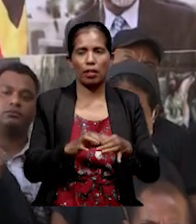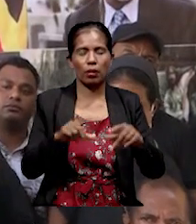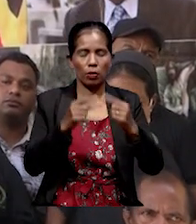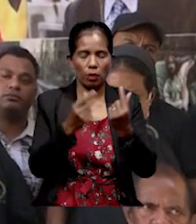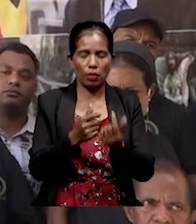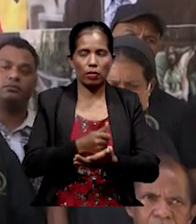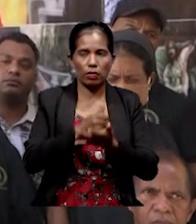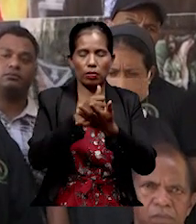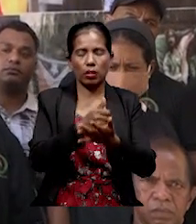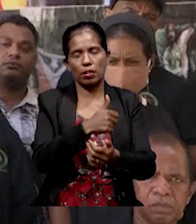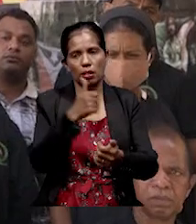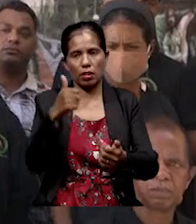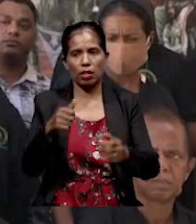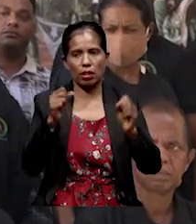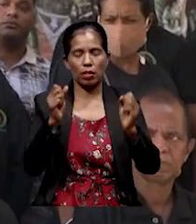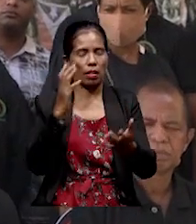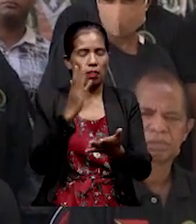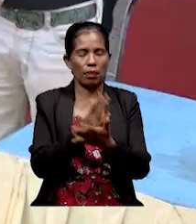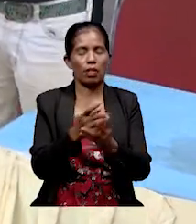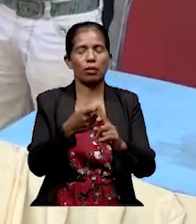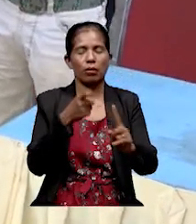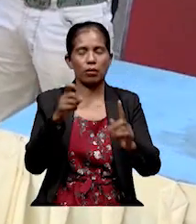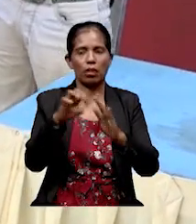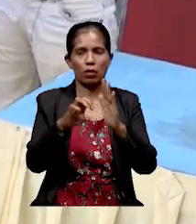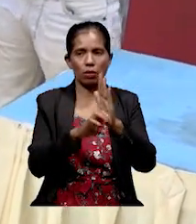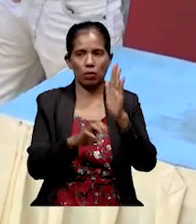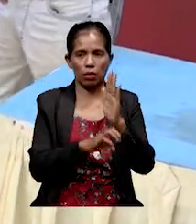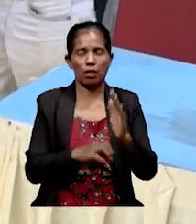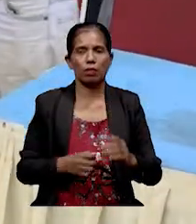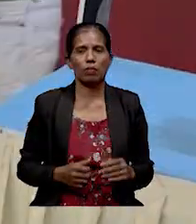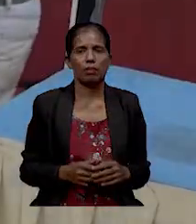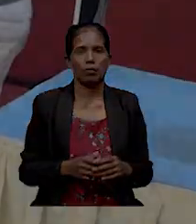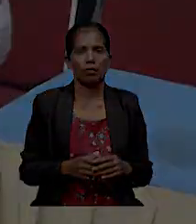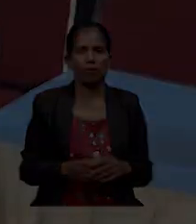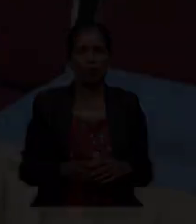apoio candidato Seluk se demite usi estrutura. Napoleon Xavier Dilma Sujeti, GMN.